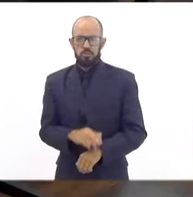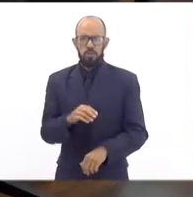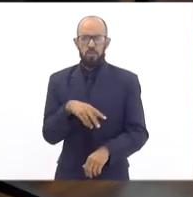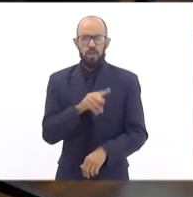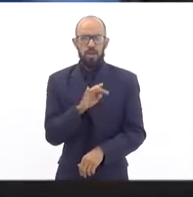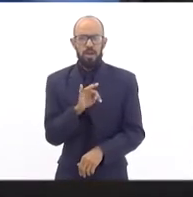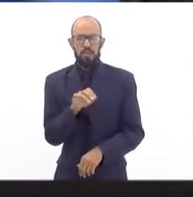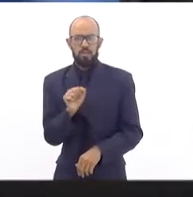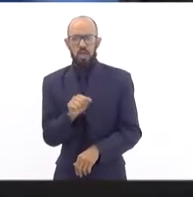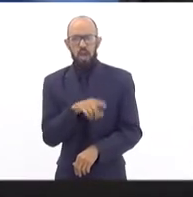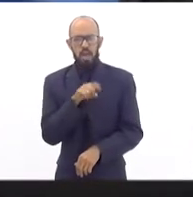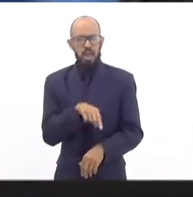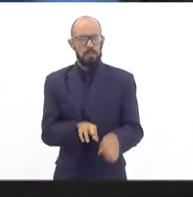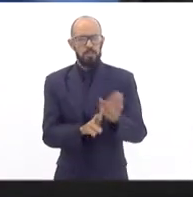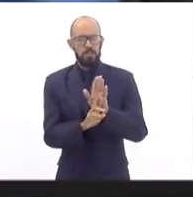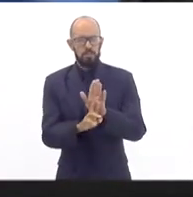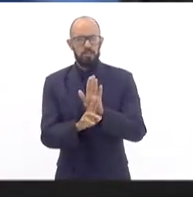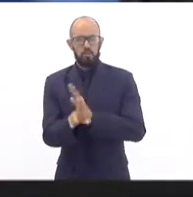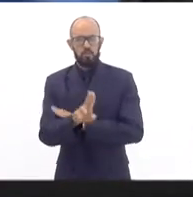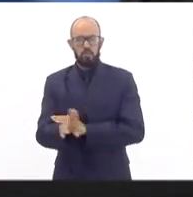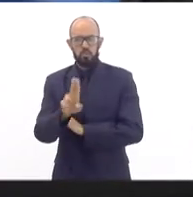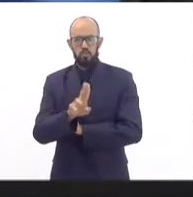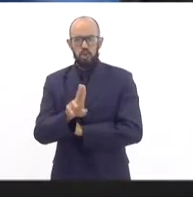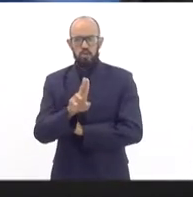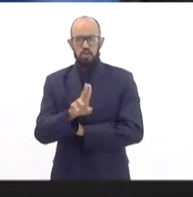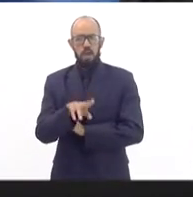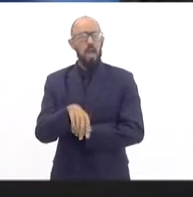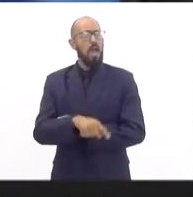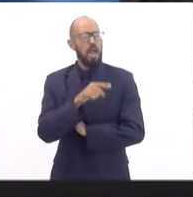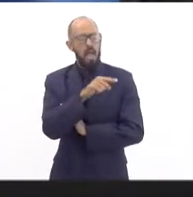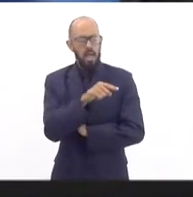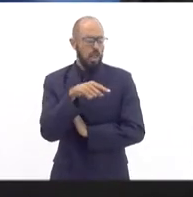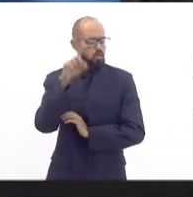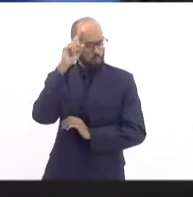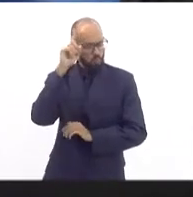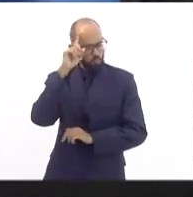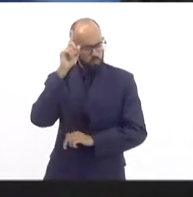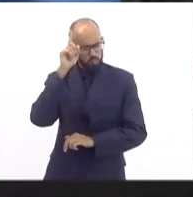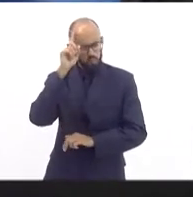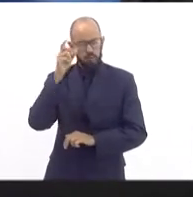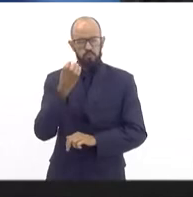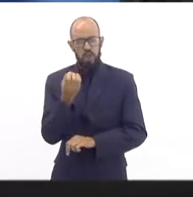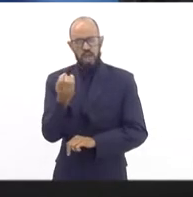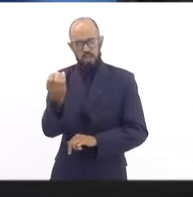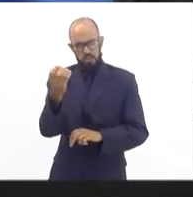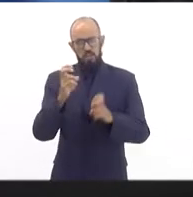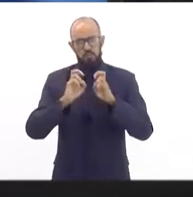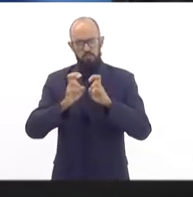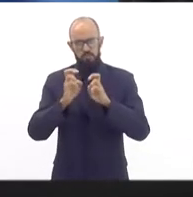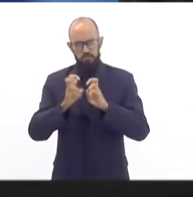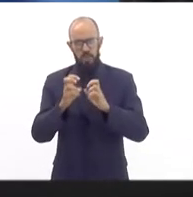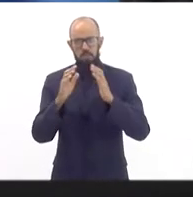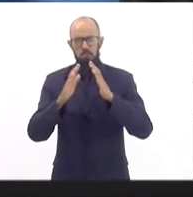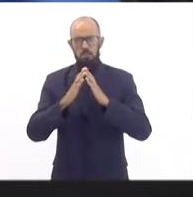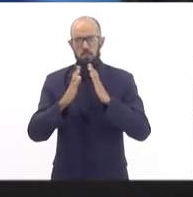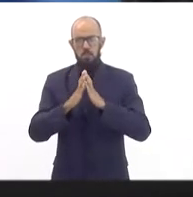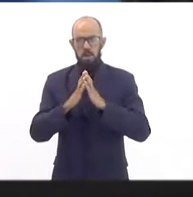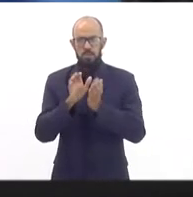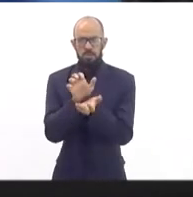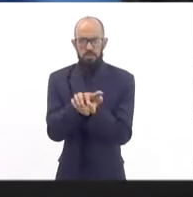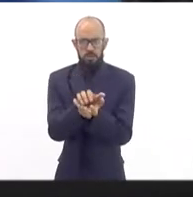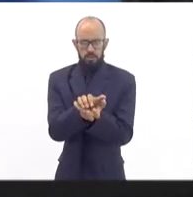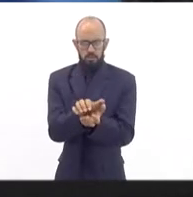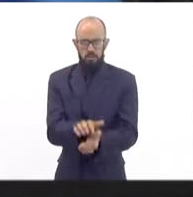ela é representante dos usuários, ela usa o sistema de trem todos os dias, ela é moradora... Passa o